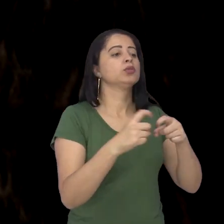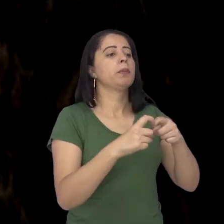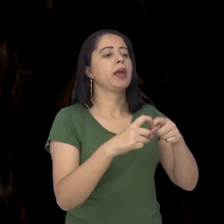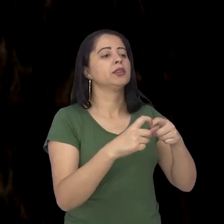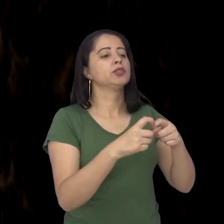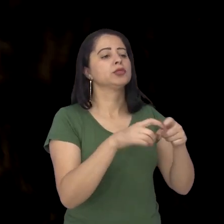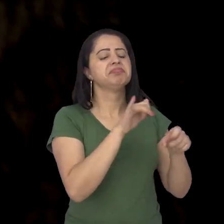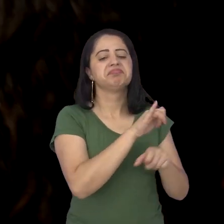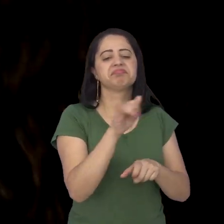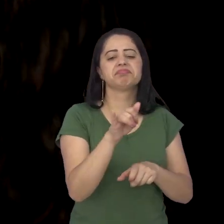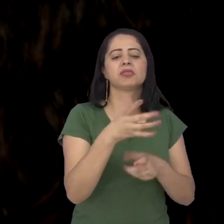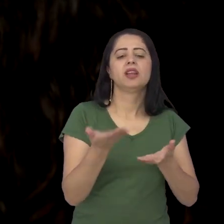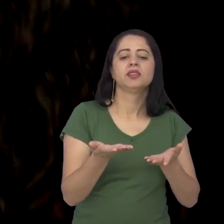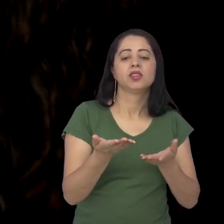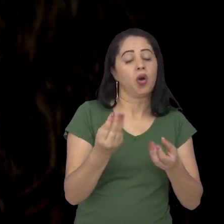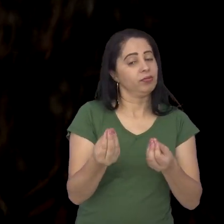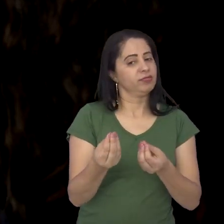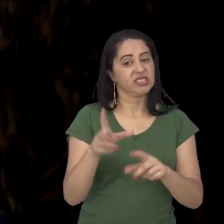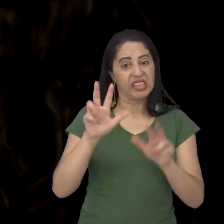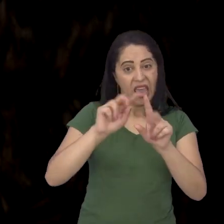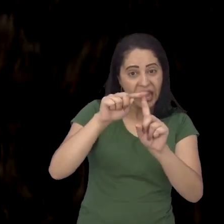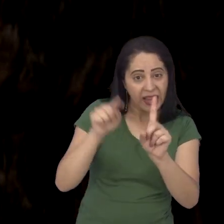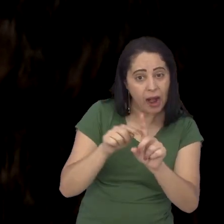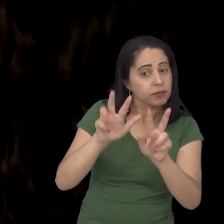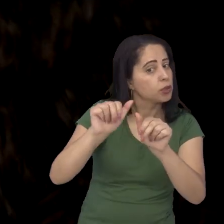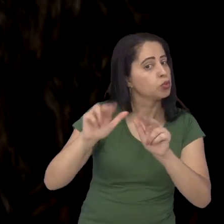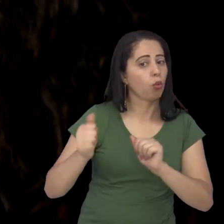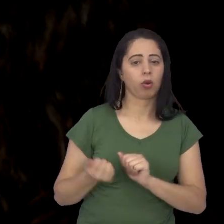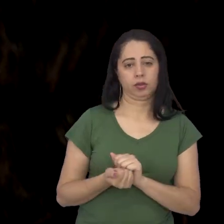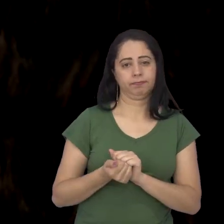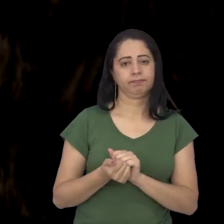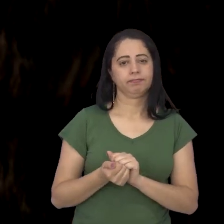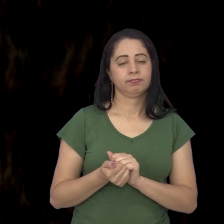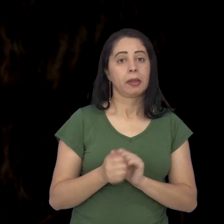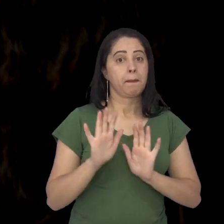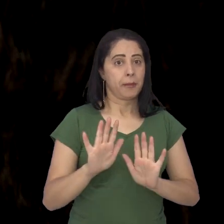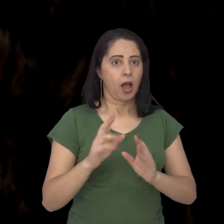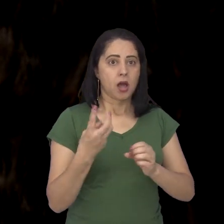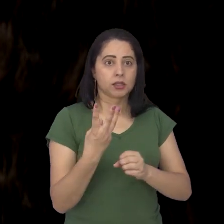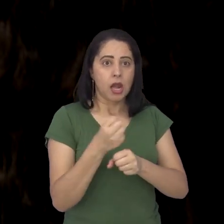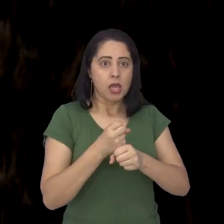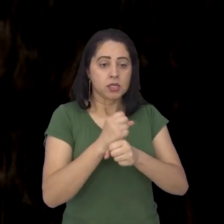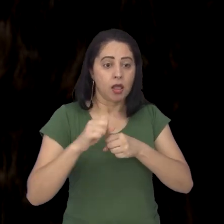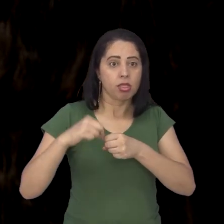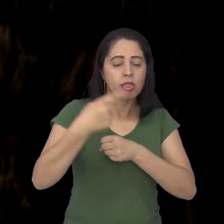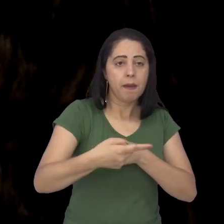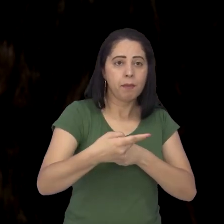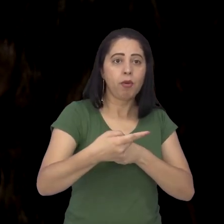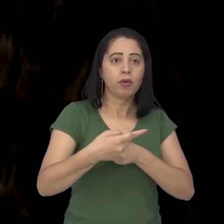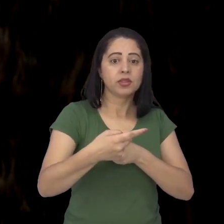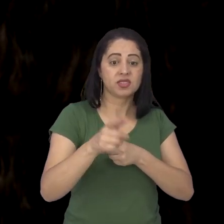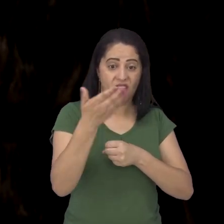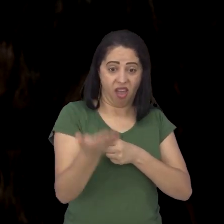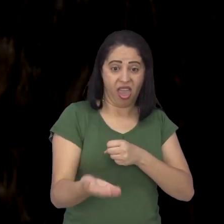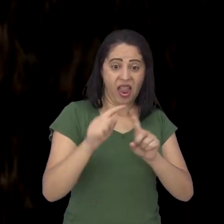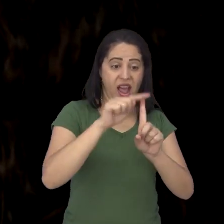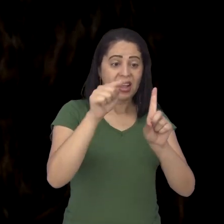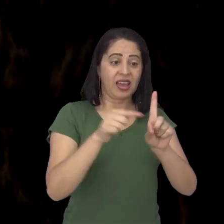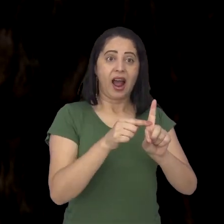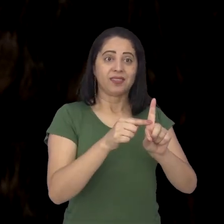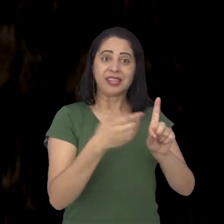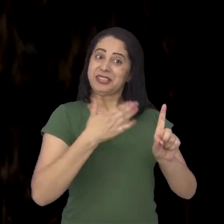ela que, de acordo com o corpo dela, ela nunca engravidaria. E 3 anos depois do casamento, ela ficou grávida de